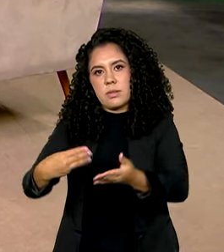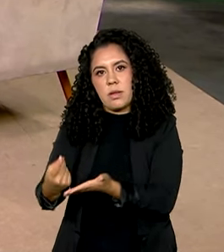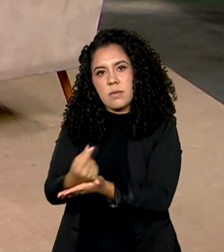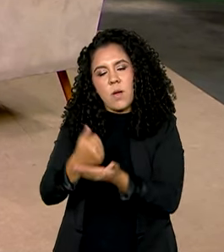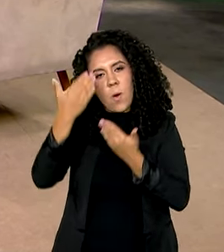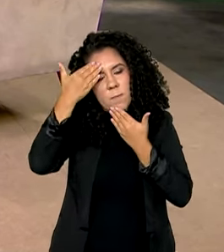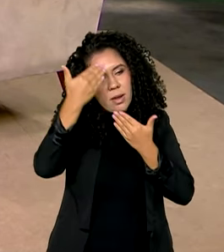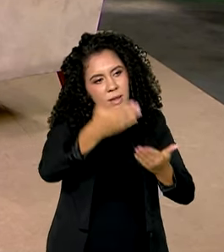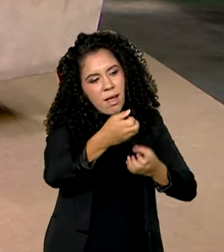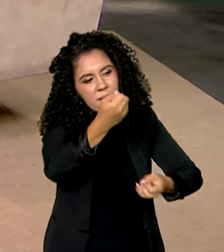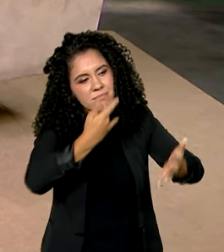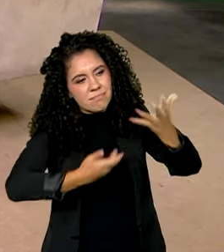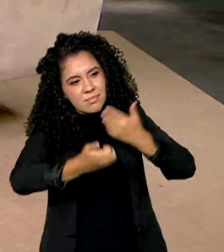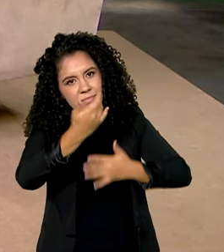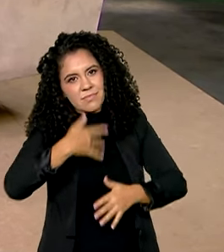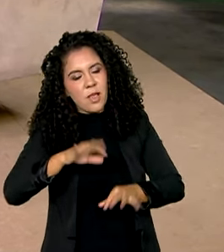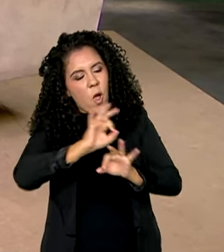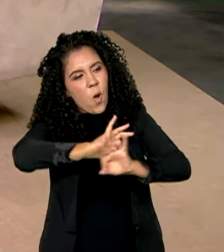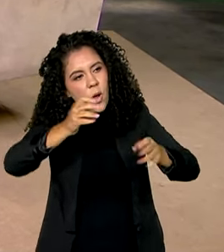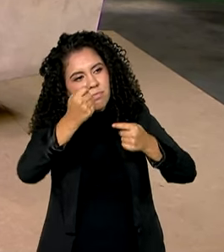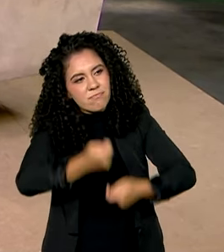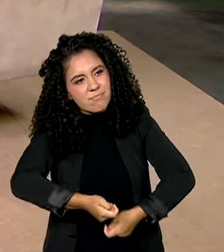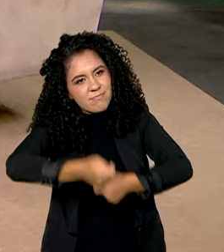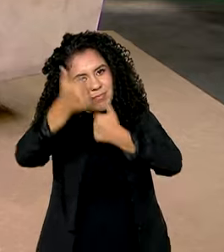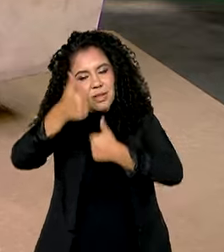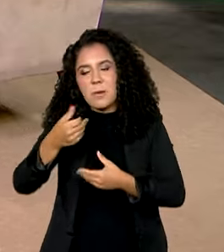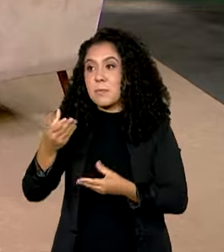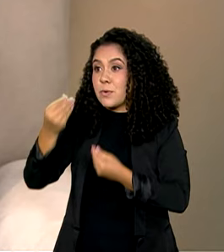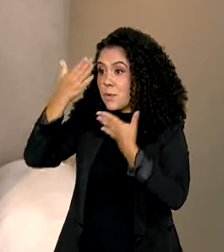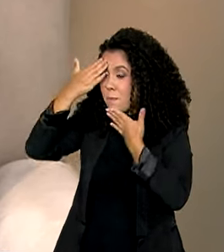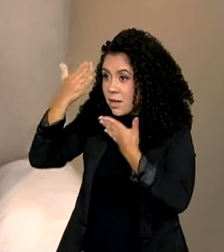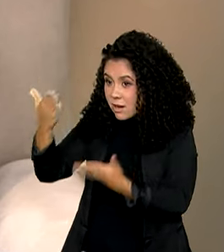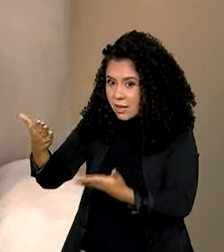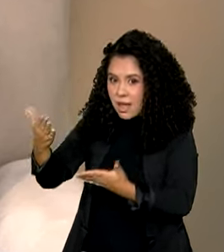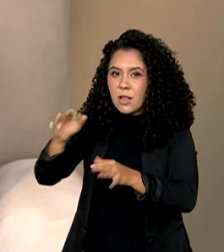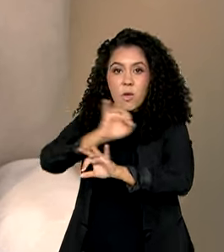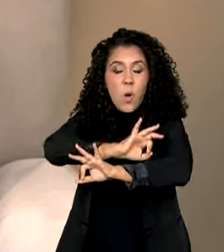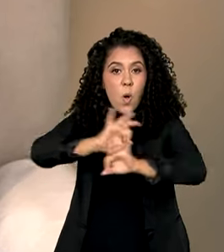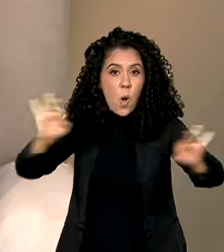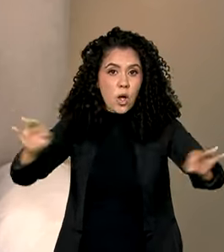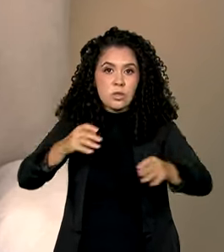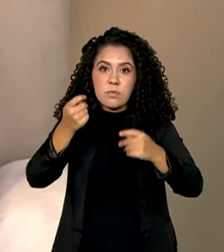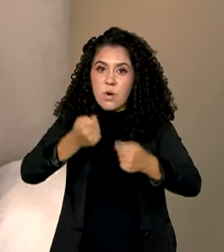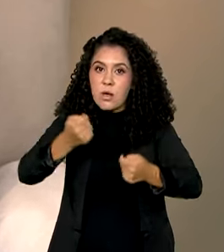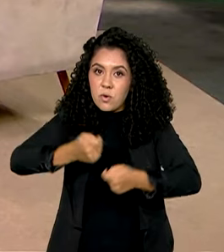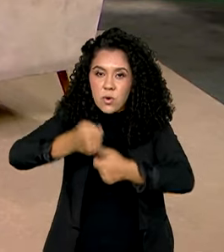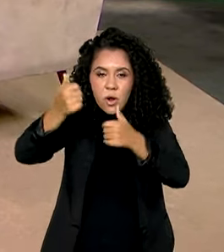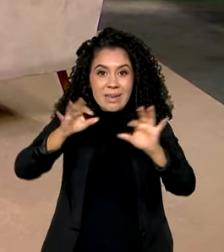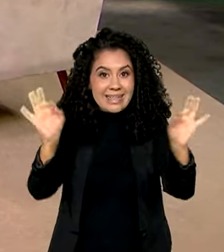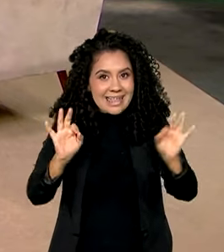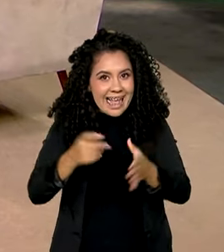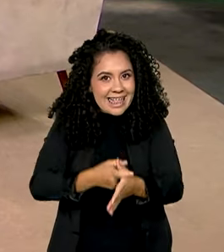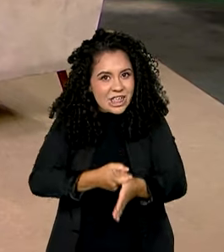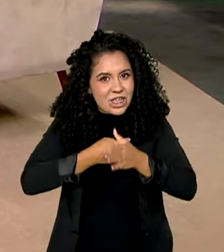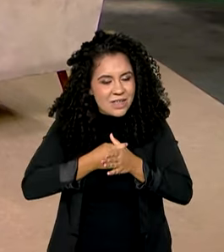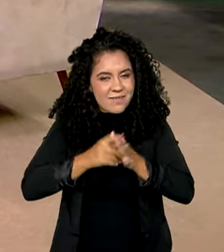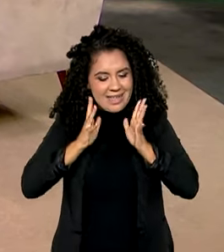ótimo ano novo para a senhora. Muito obrigada a vocês, um ótimo ano para todos nós, sem dívidas, desenrolados. Sem dívidas.